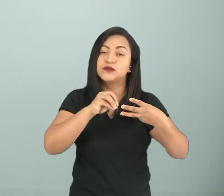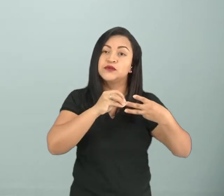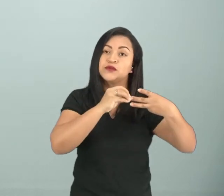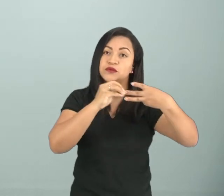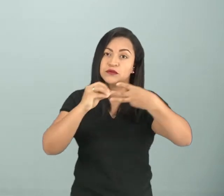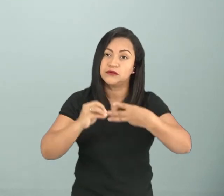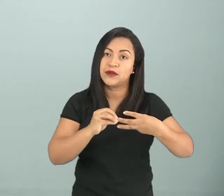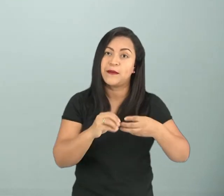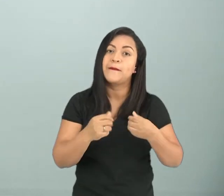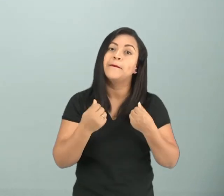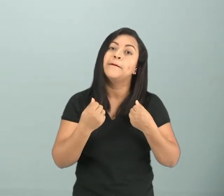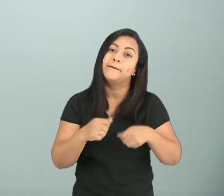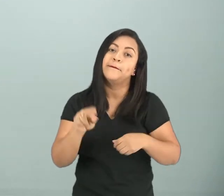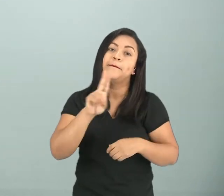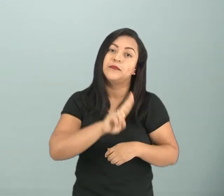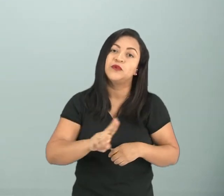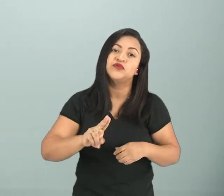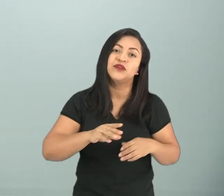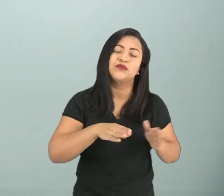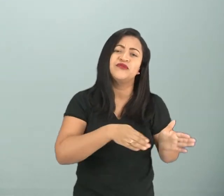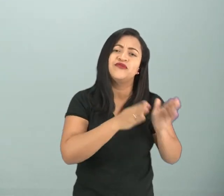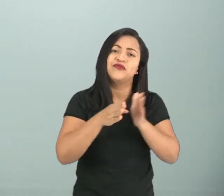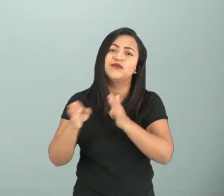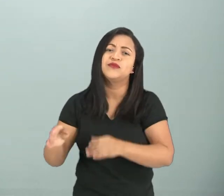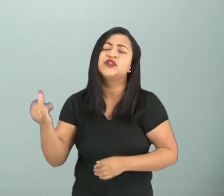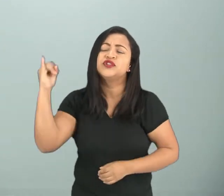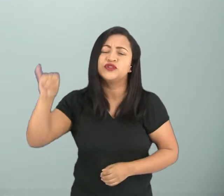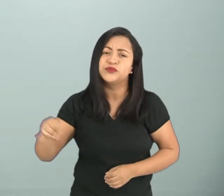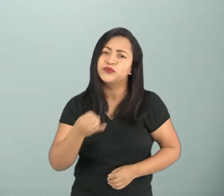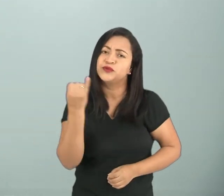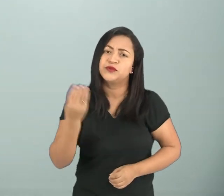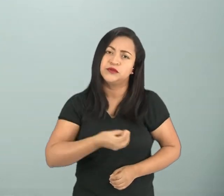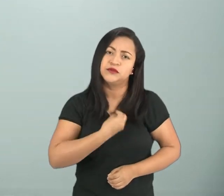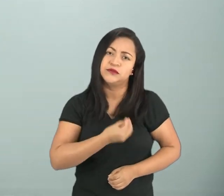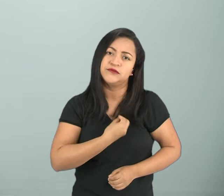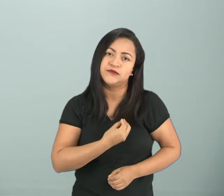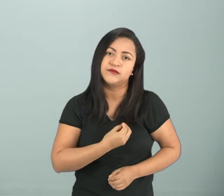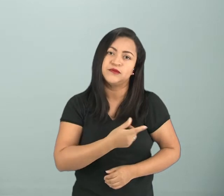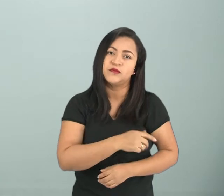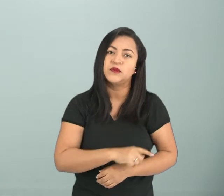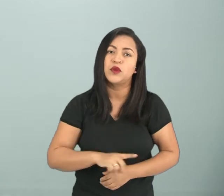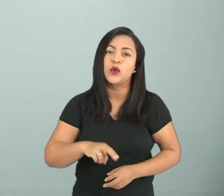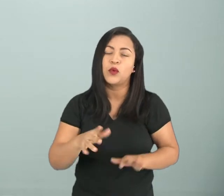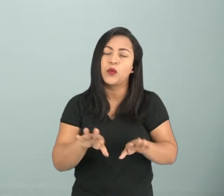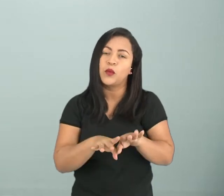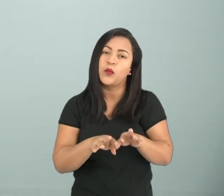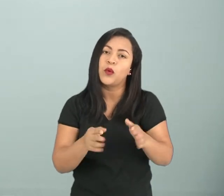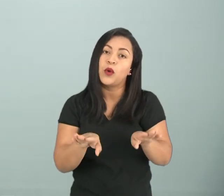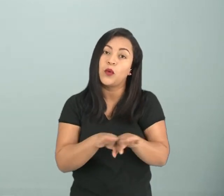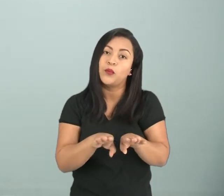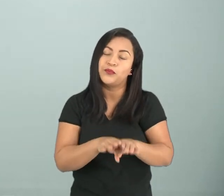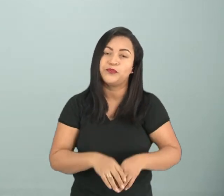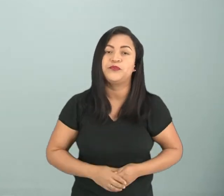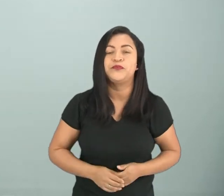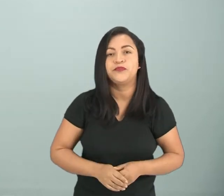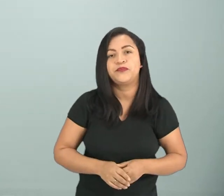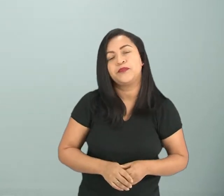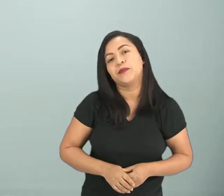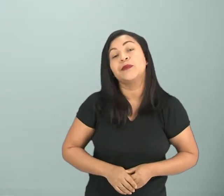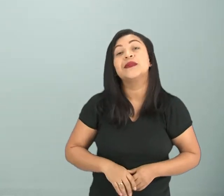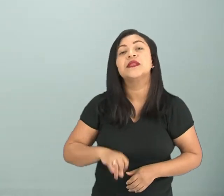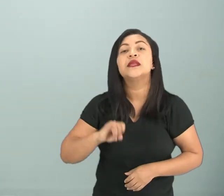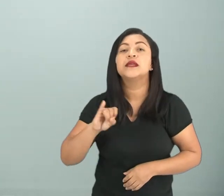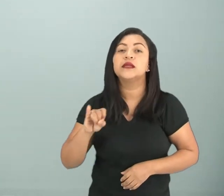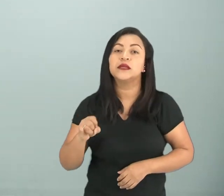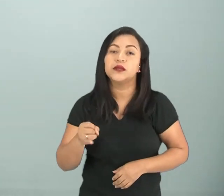essa energia para vários processos vitais, da mesma forma como os outros seres vivos. Então, qual é a